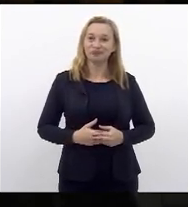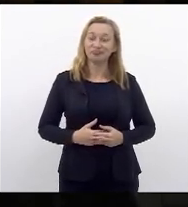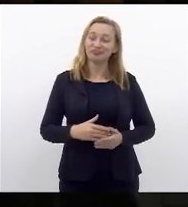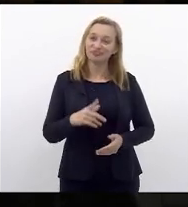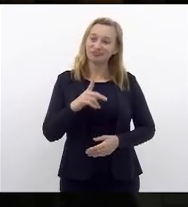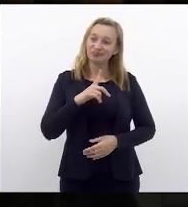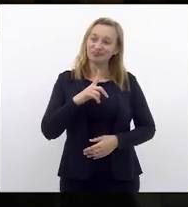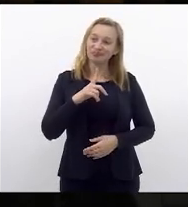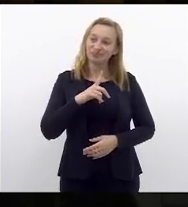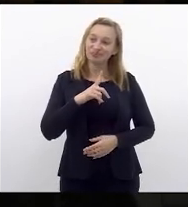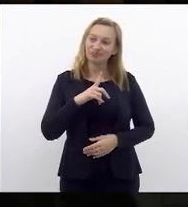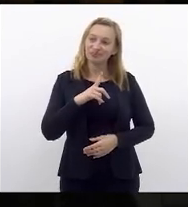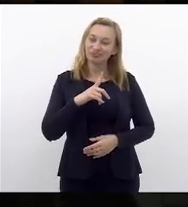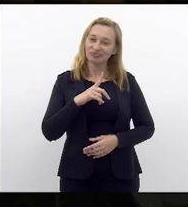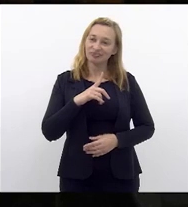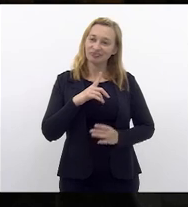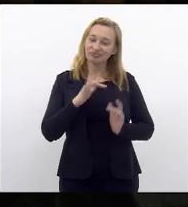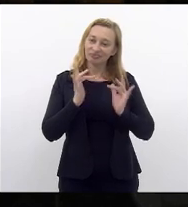afeições.